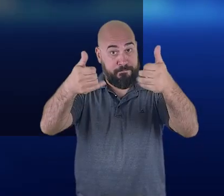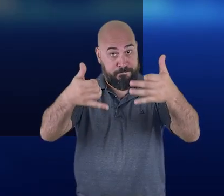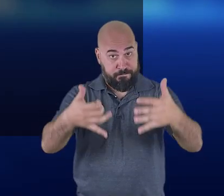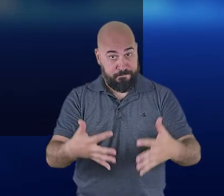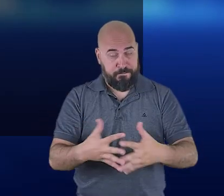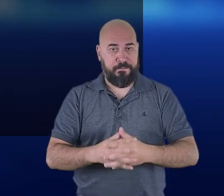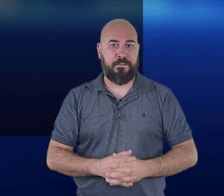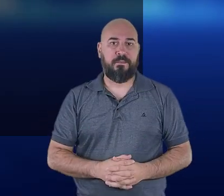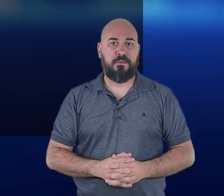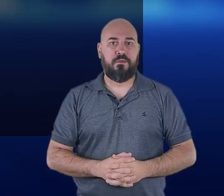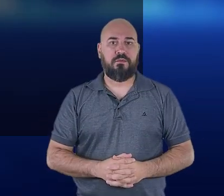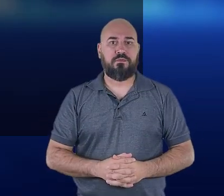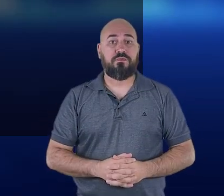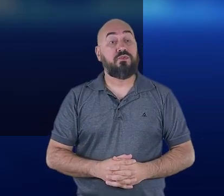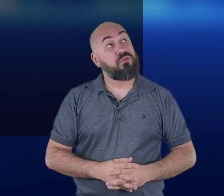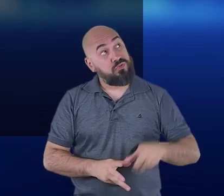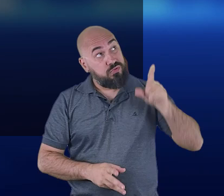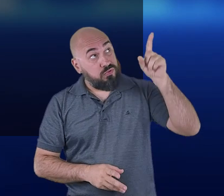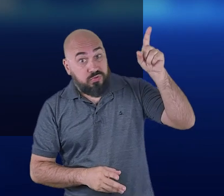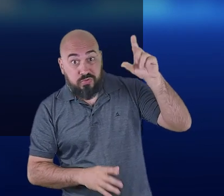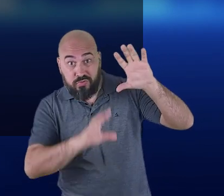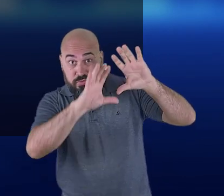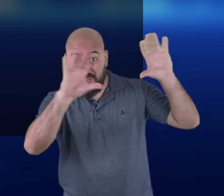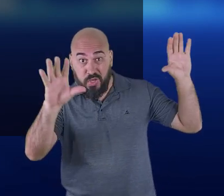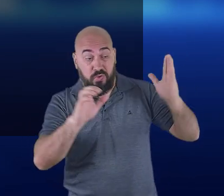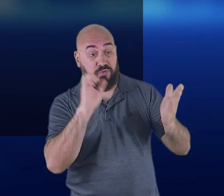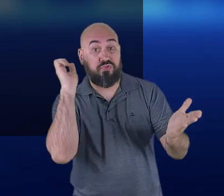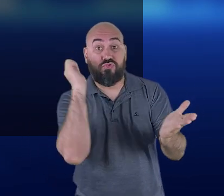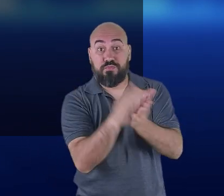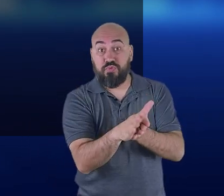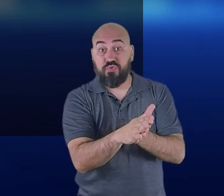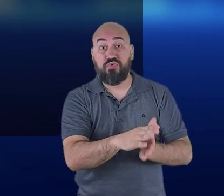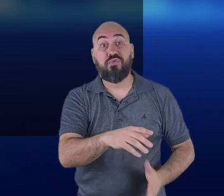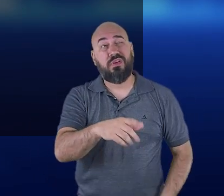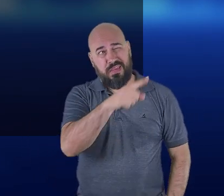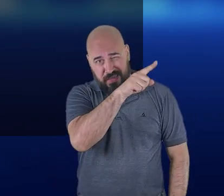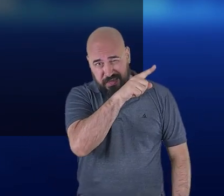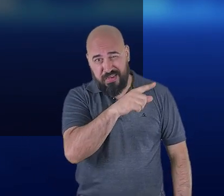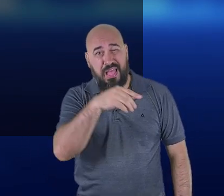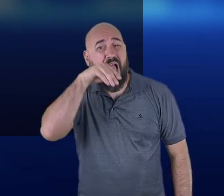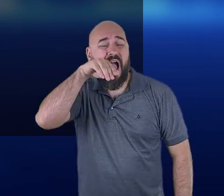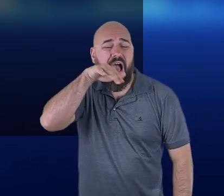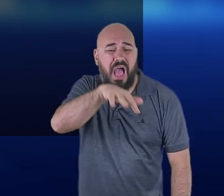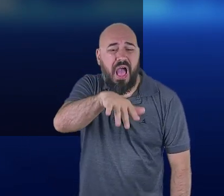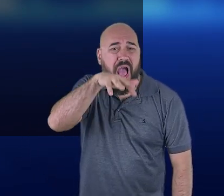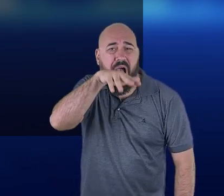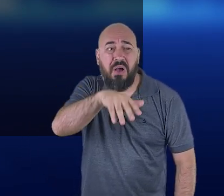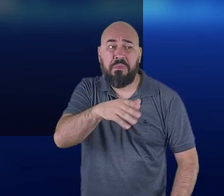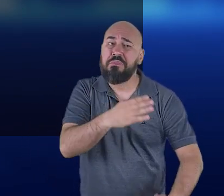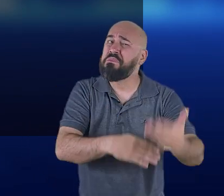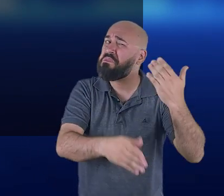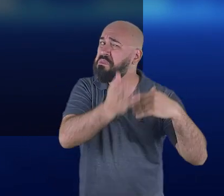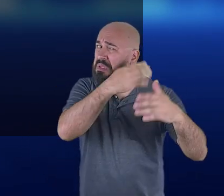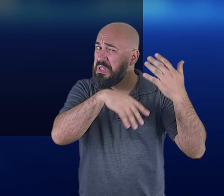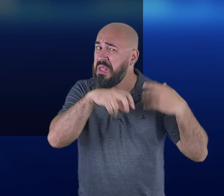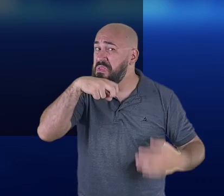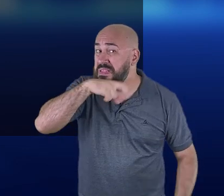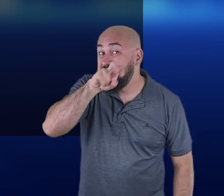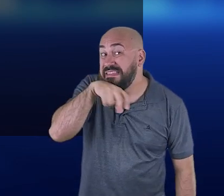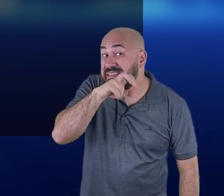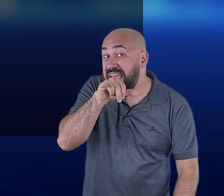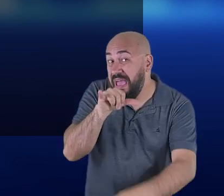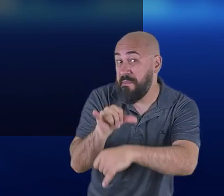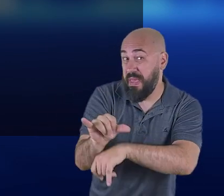E foi expulso o grande dragão, a antiga serpente, que se chama Diabo e Satanás,